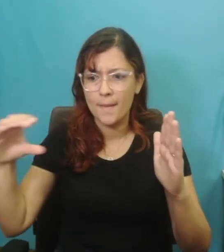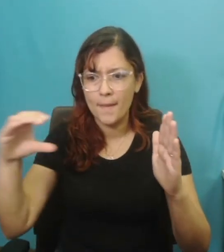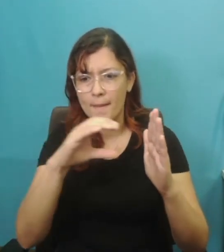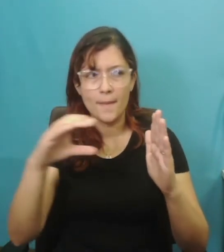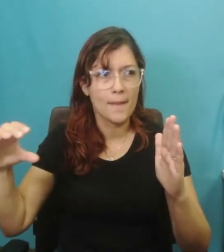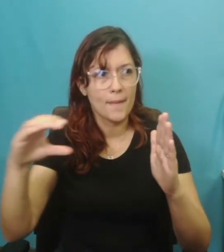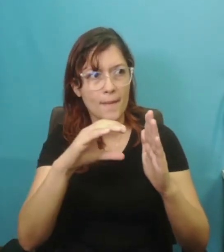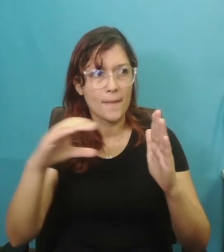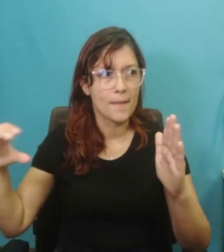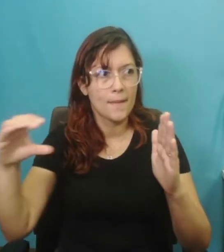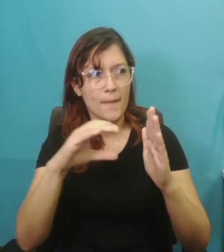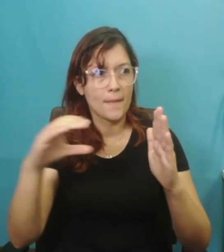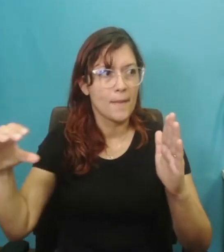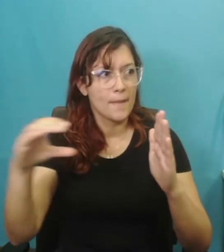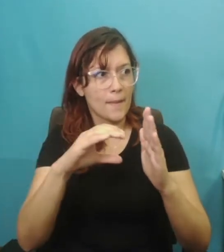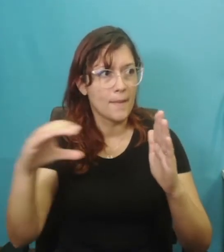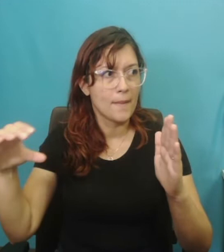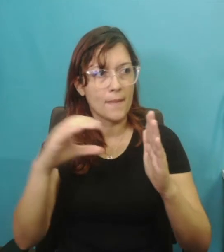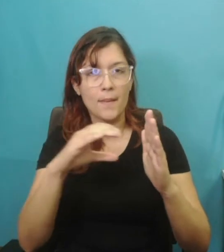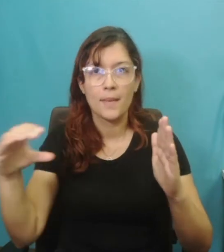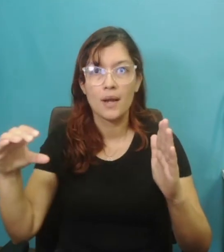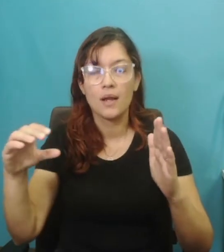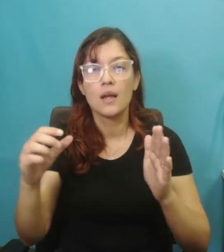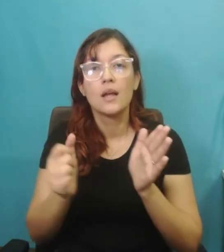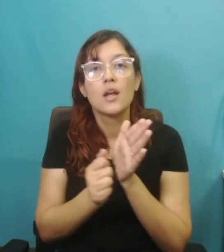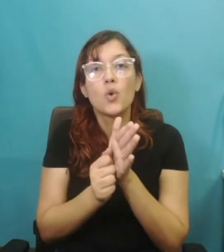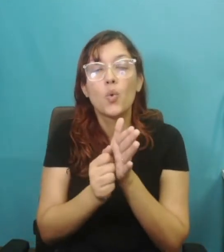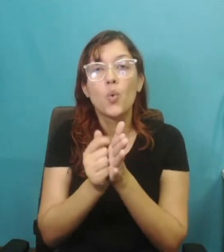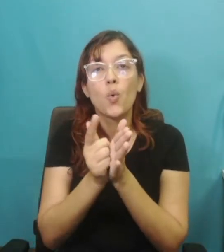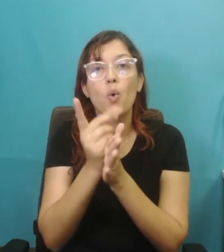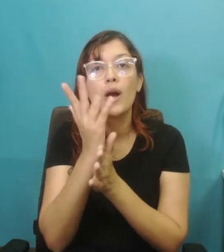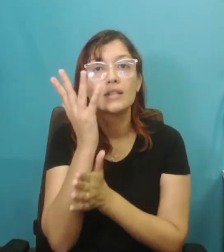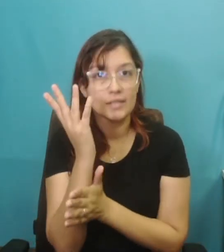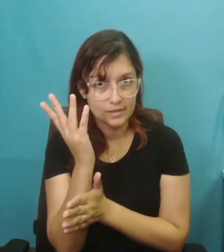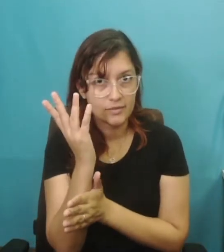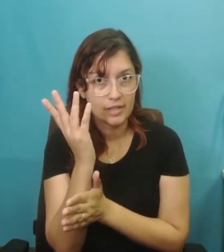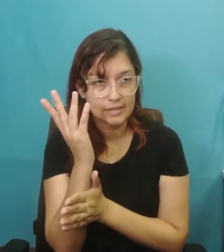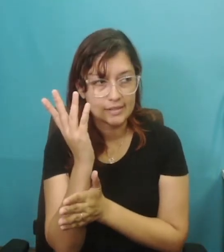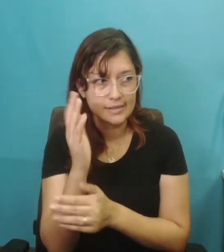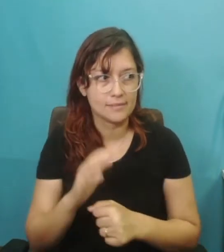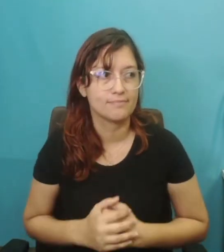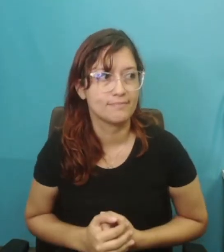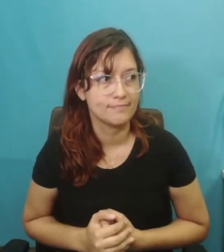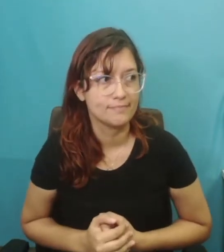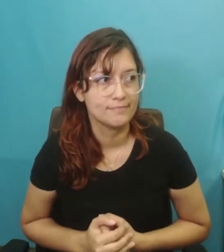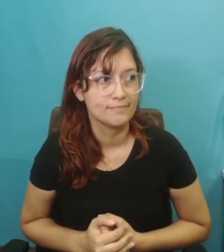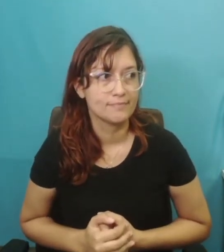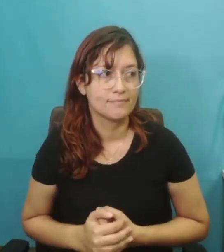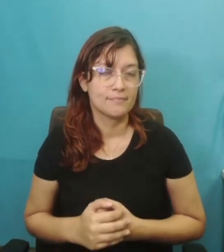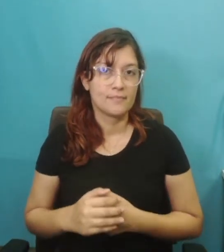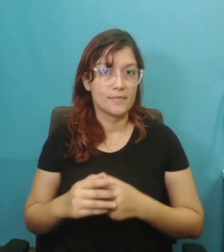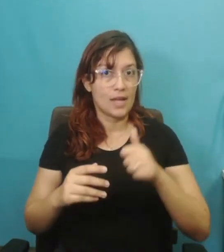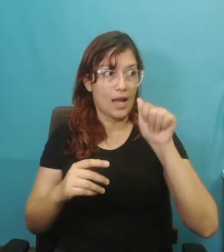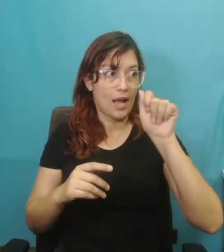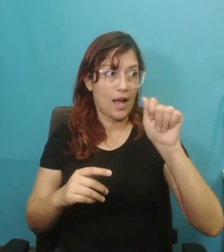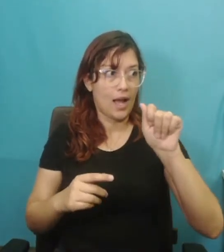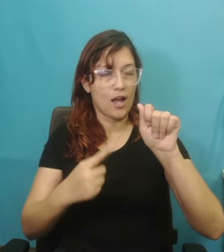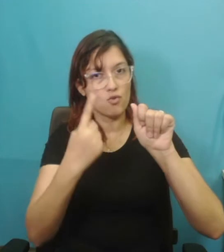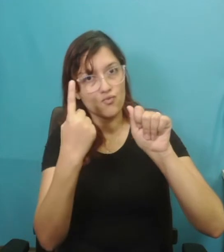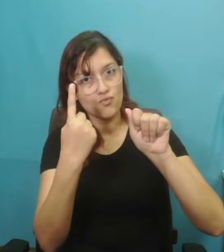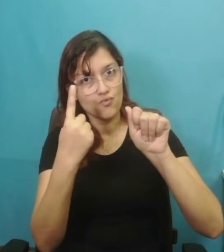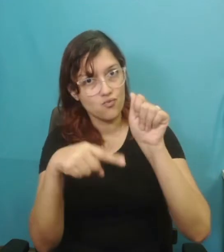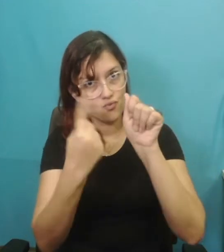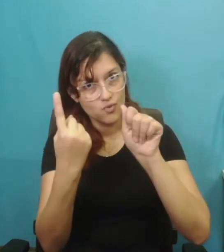Então, dentro desse tempo, né, de 1 segundo, quantas vezes ela vai fazer esse